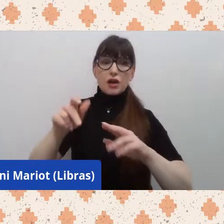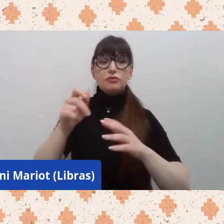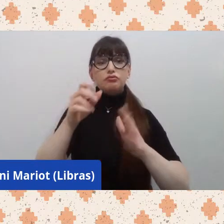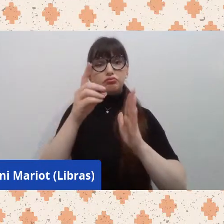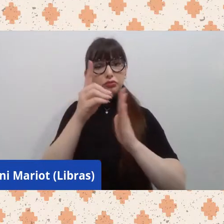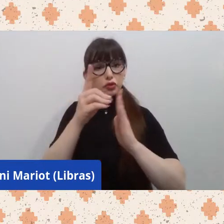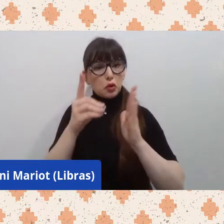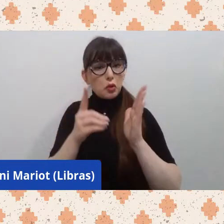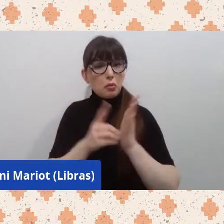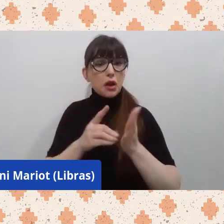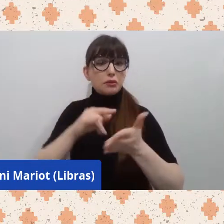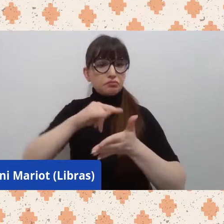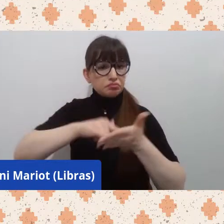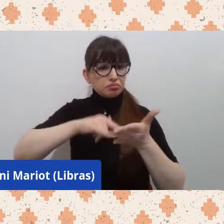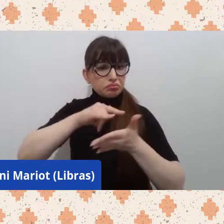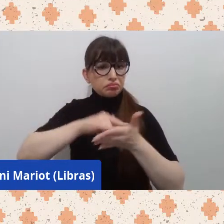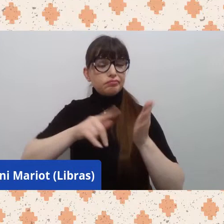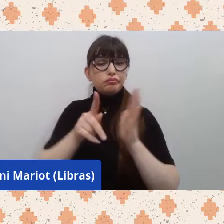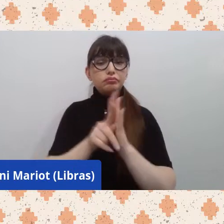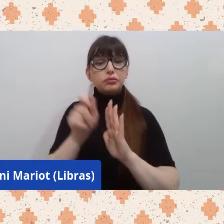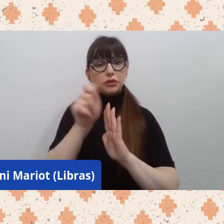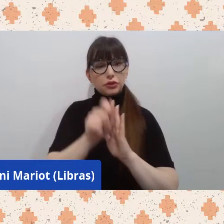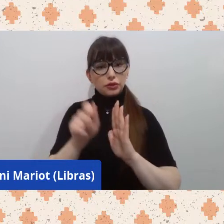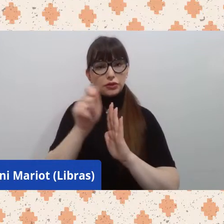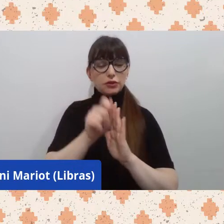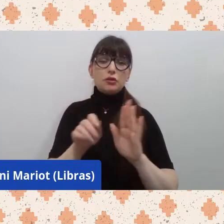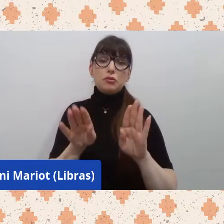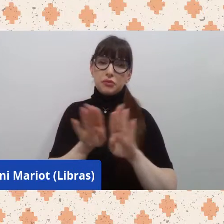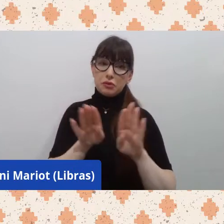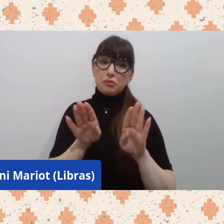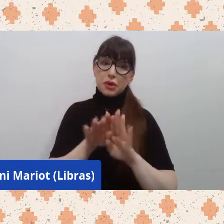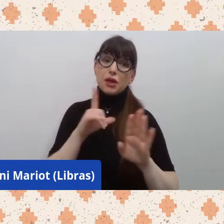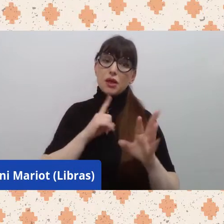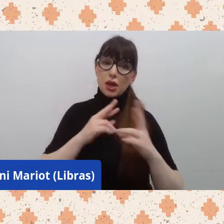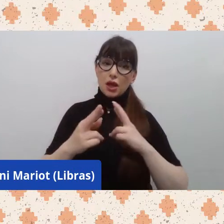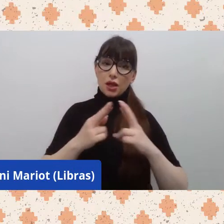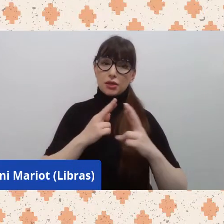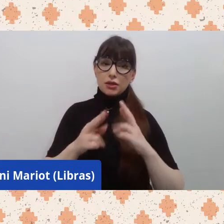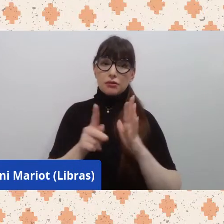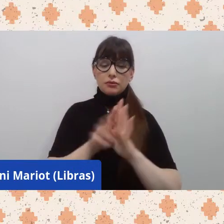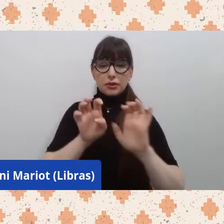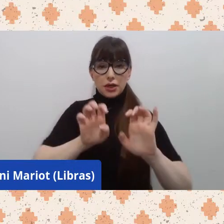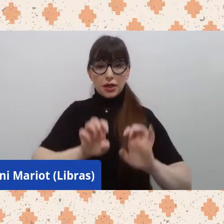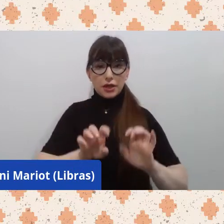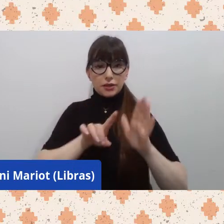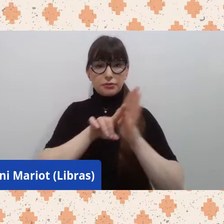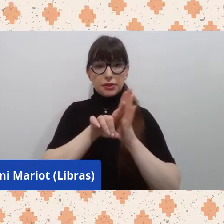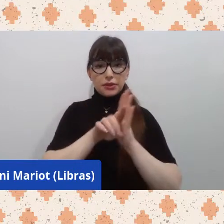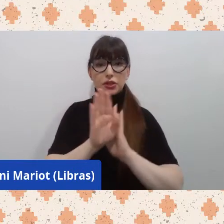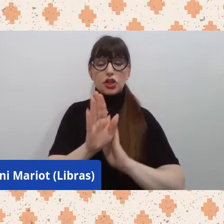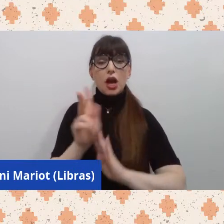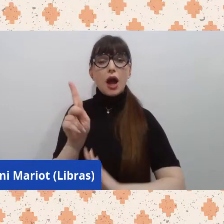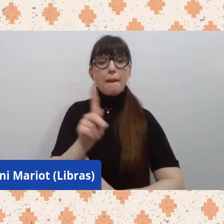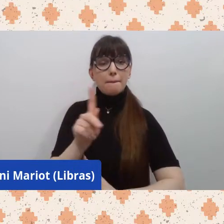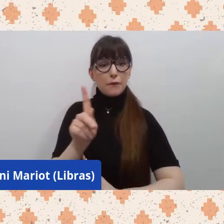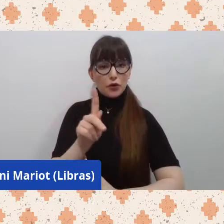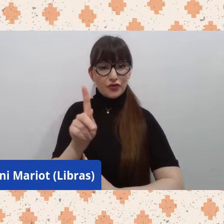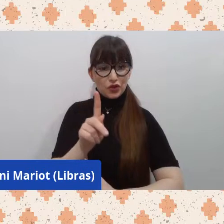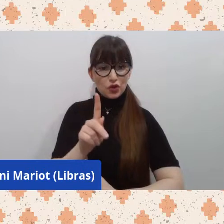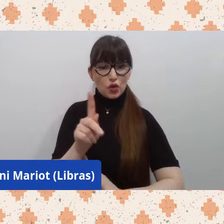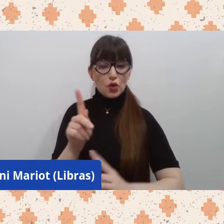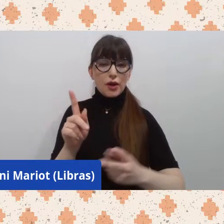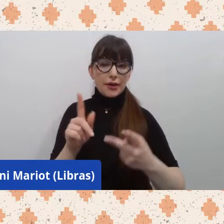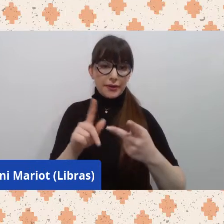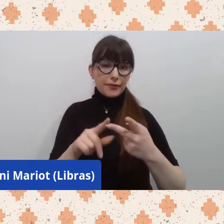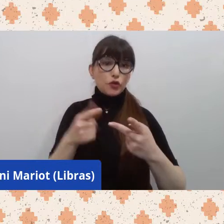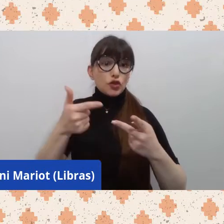Associação Americana relacionados à ética em pesquisa. Já a professora Rachel, ela